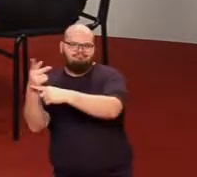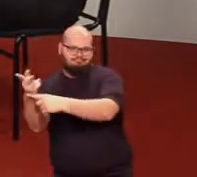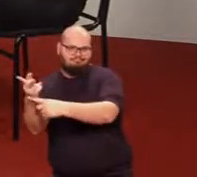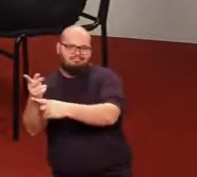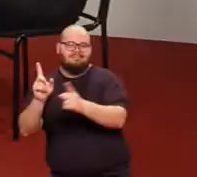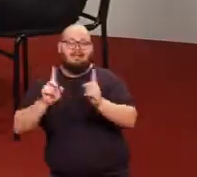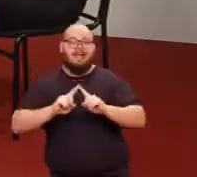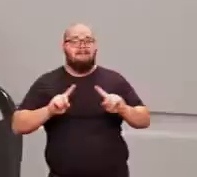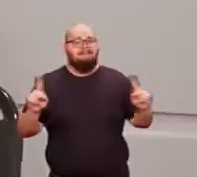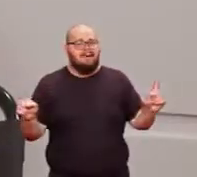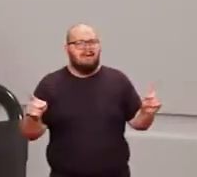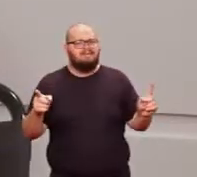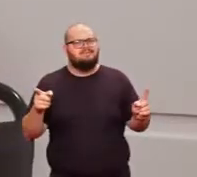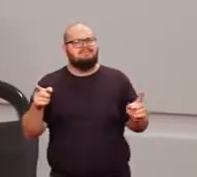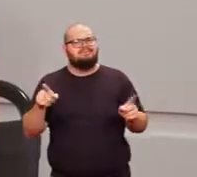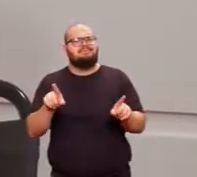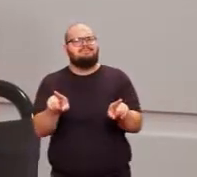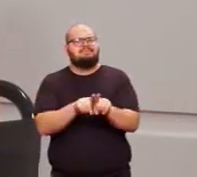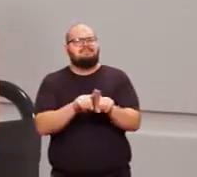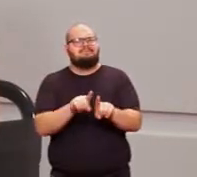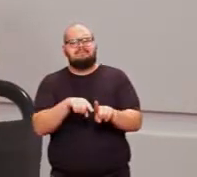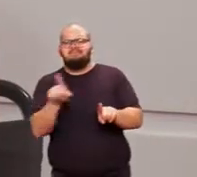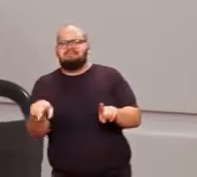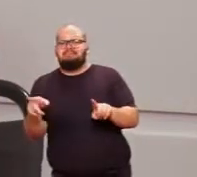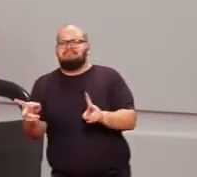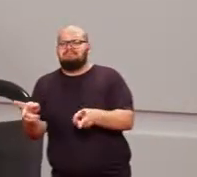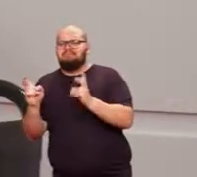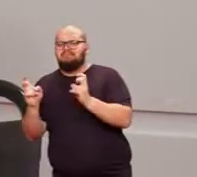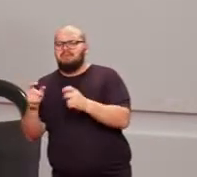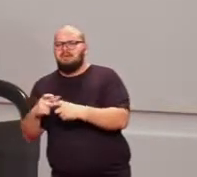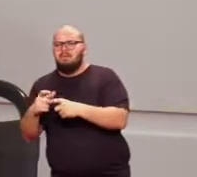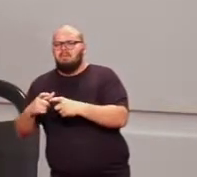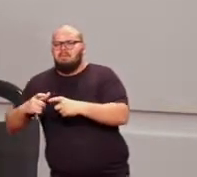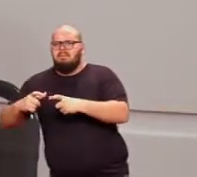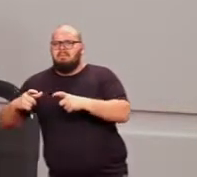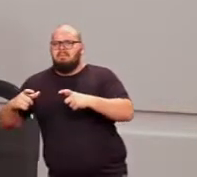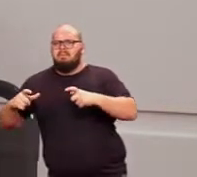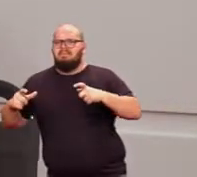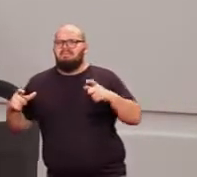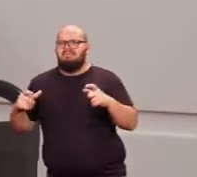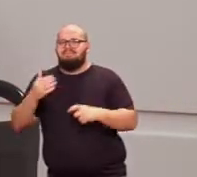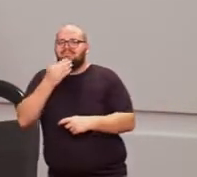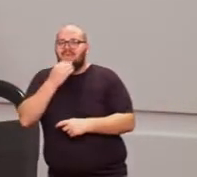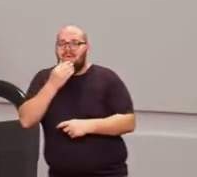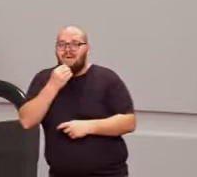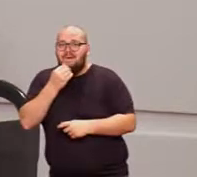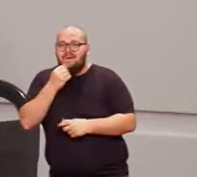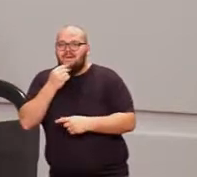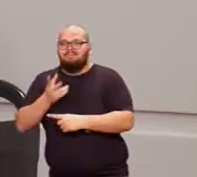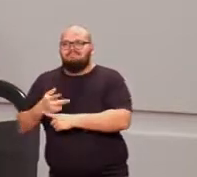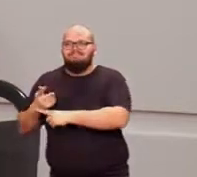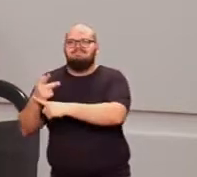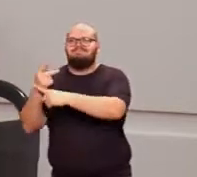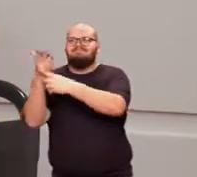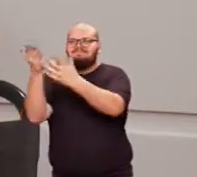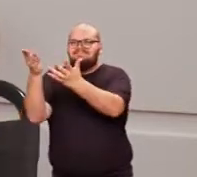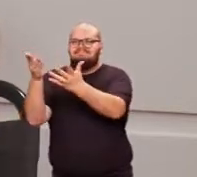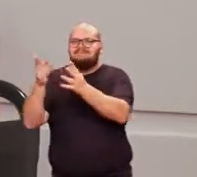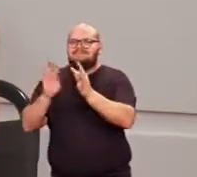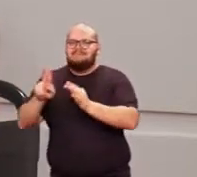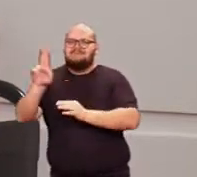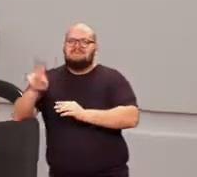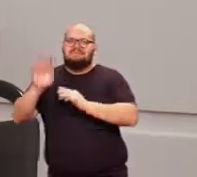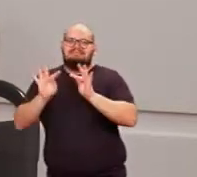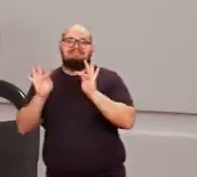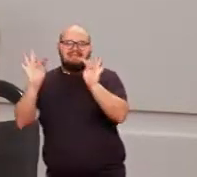mulheres. Mas também conseguimos observar o crescente aumento da busca pela técnica de